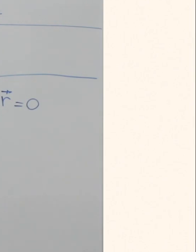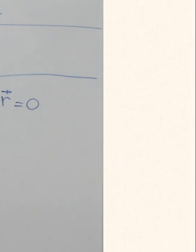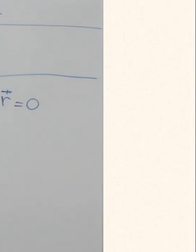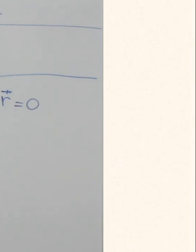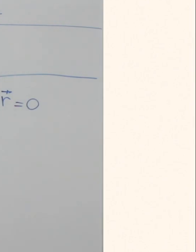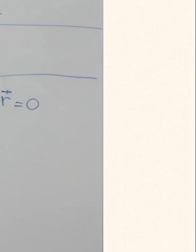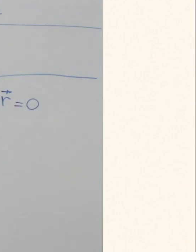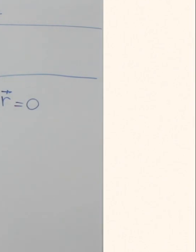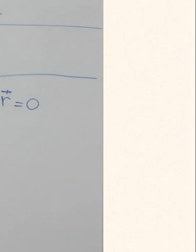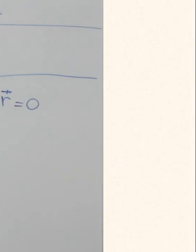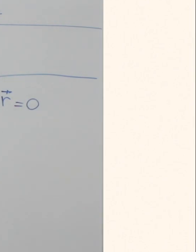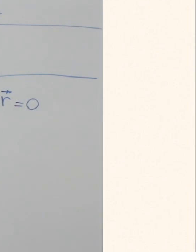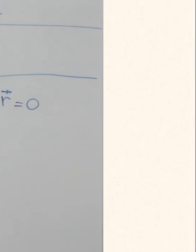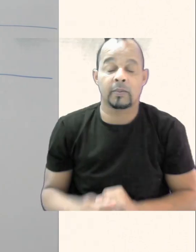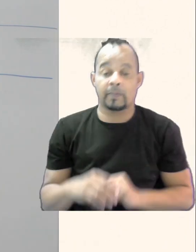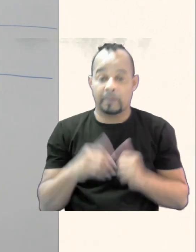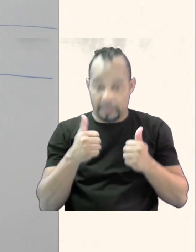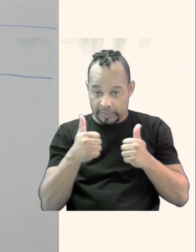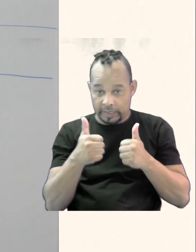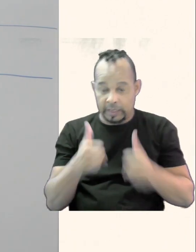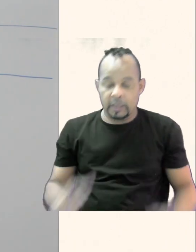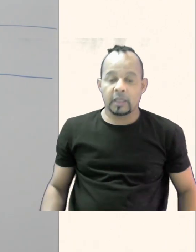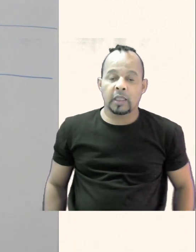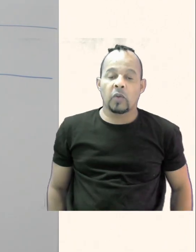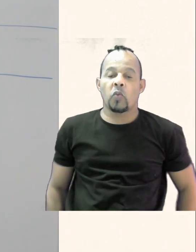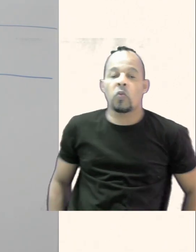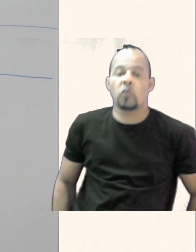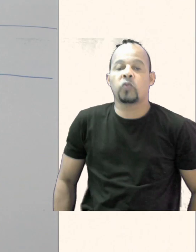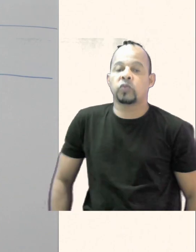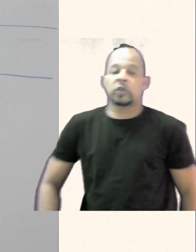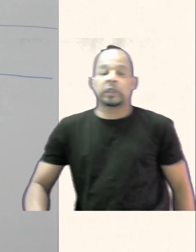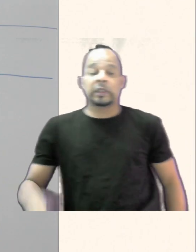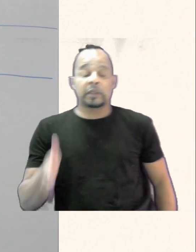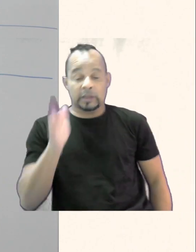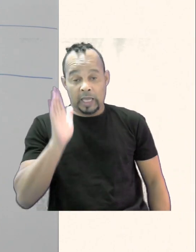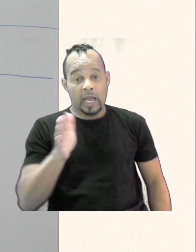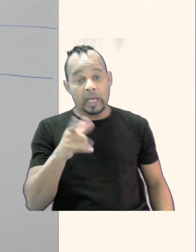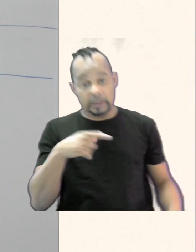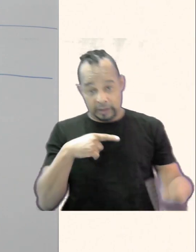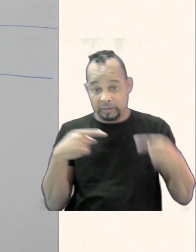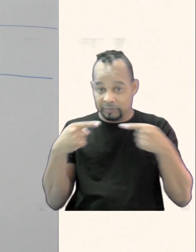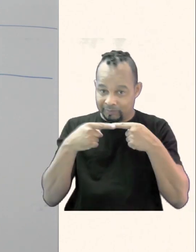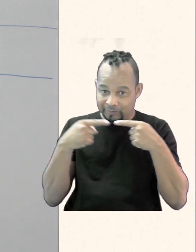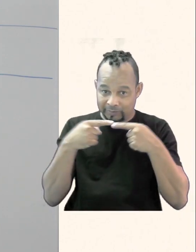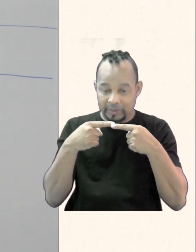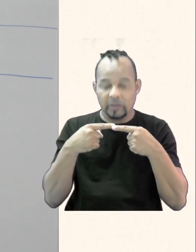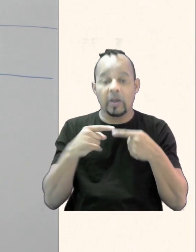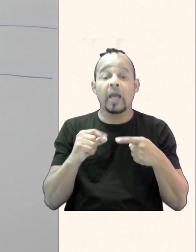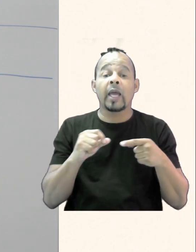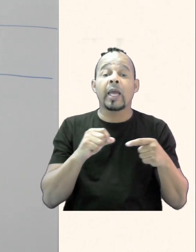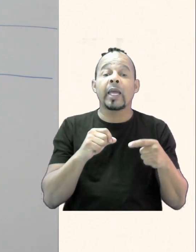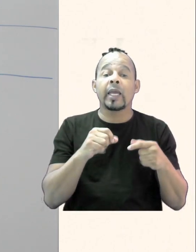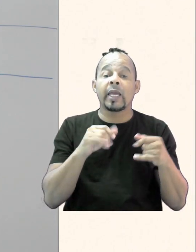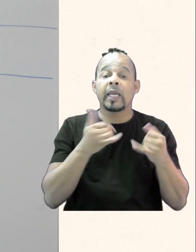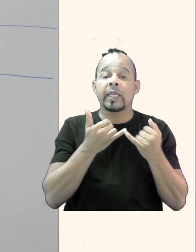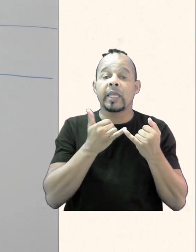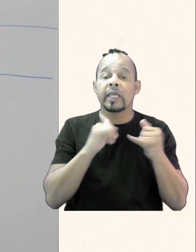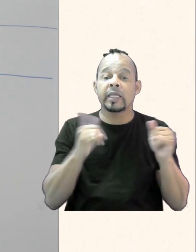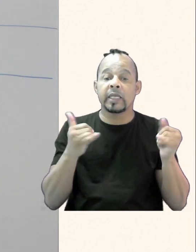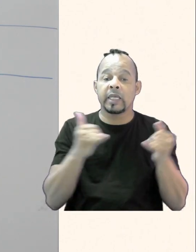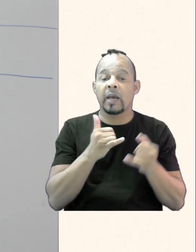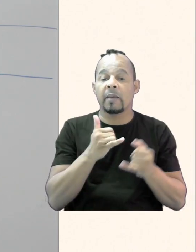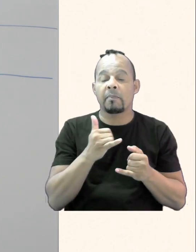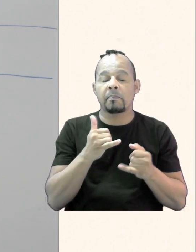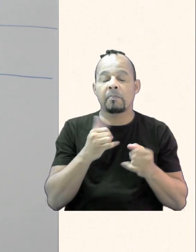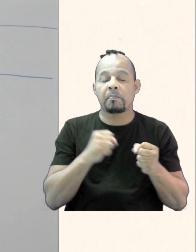conservativa. Beleza? Bom, já tem tudo a ver, né? Energia potencial, beleza?